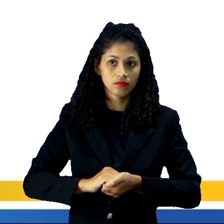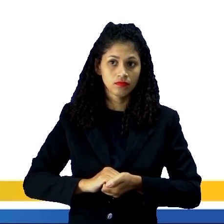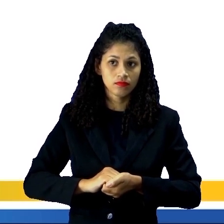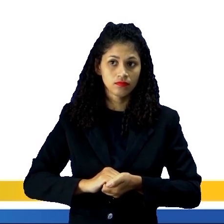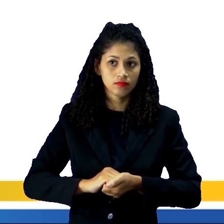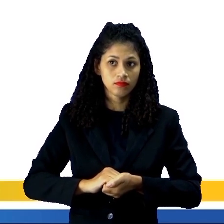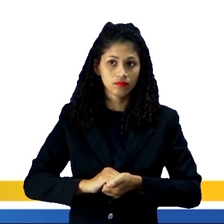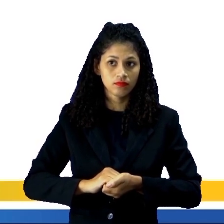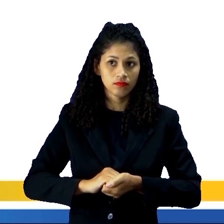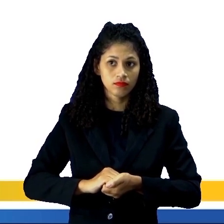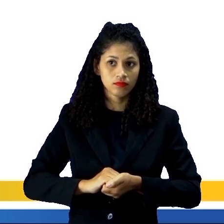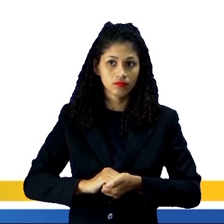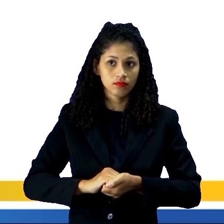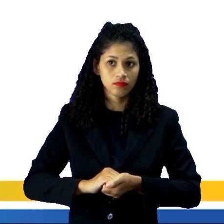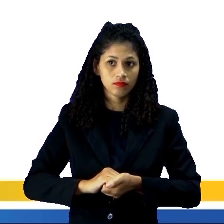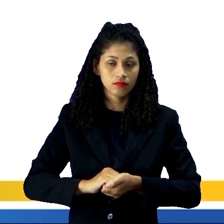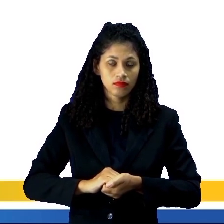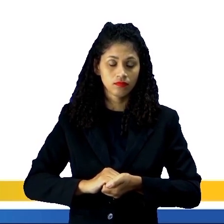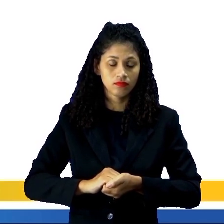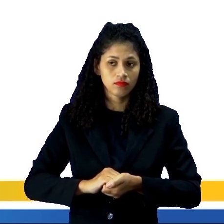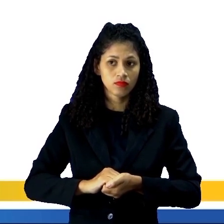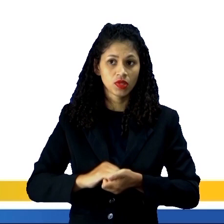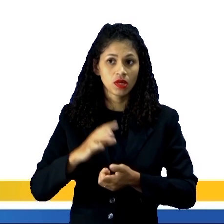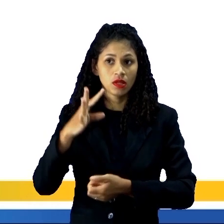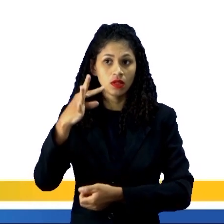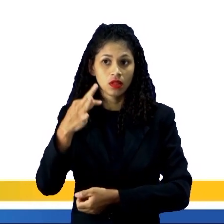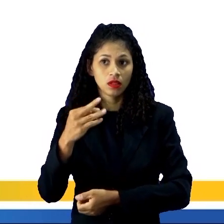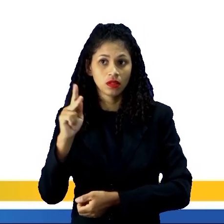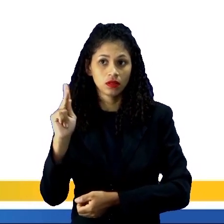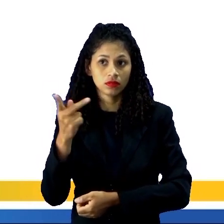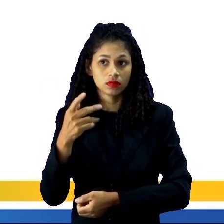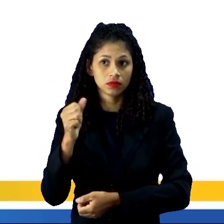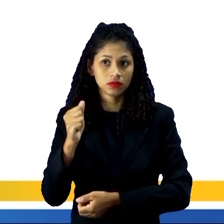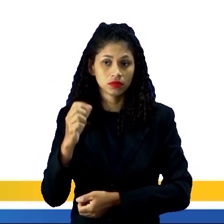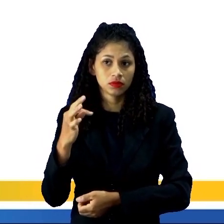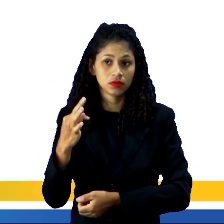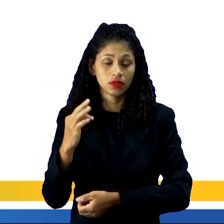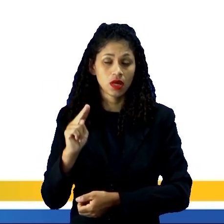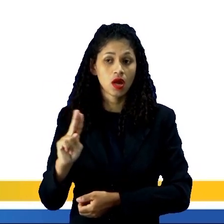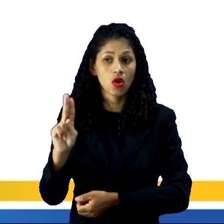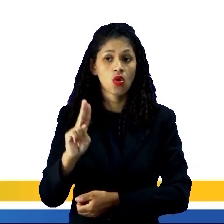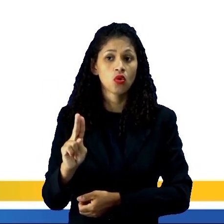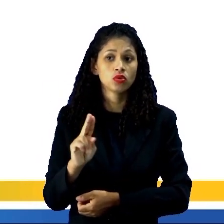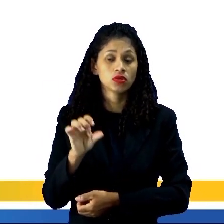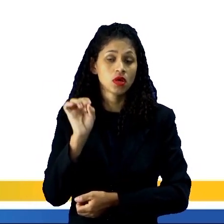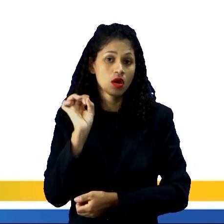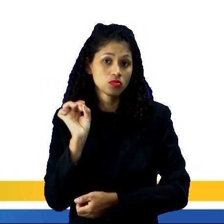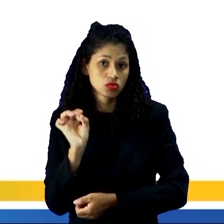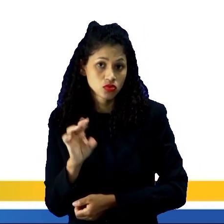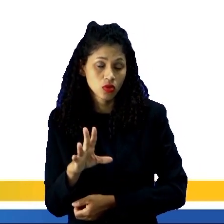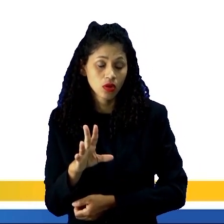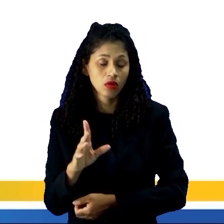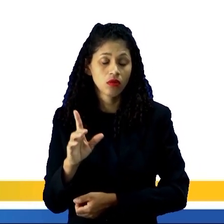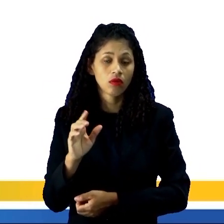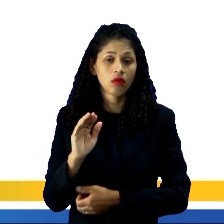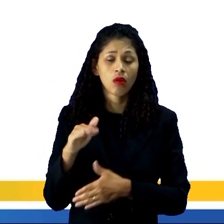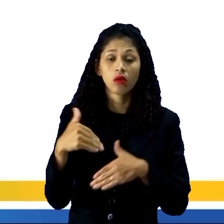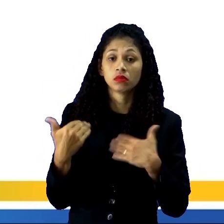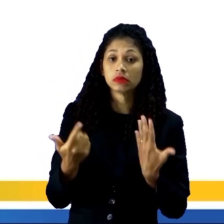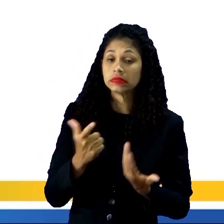We use only the pronoun that. Nós utilizamos apenas o pronome that quando existem